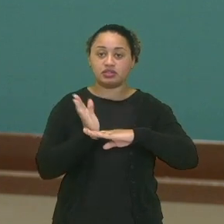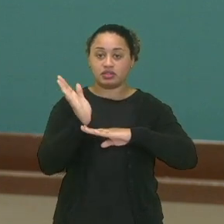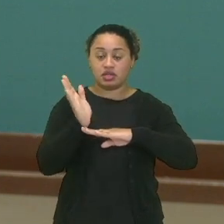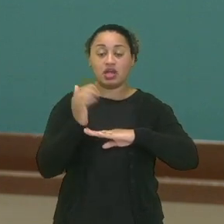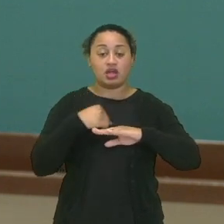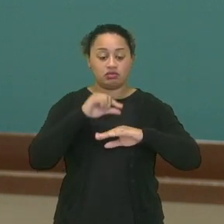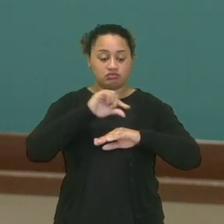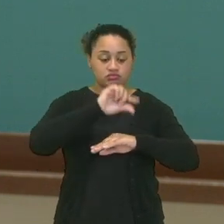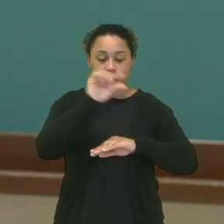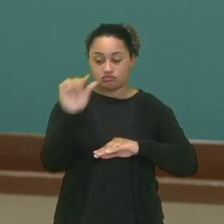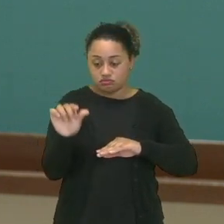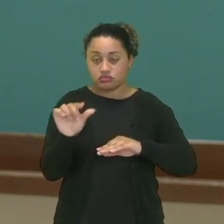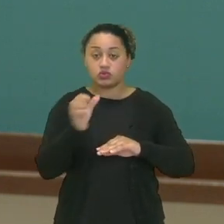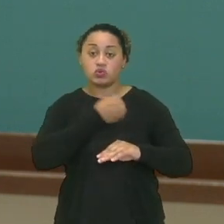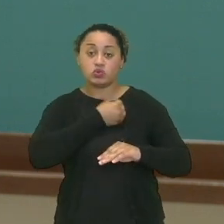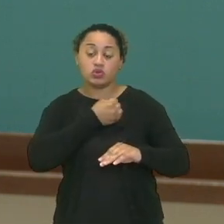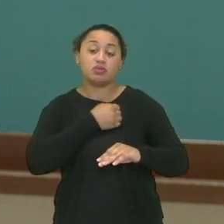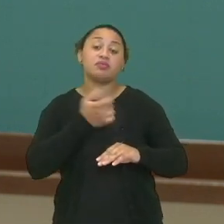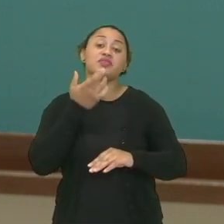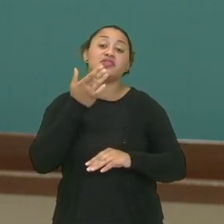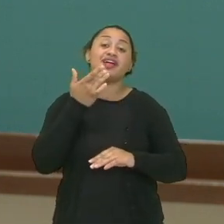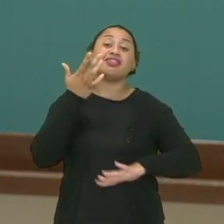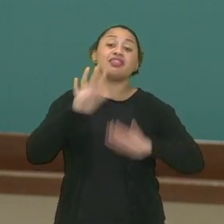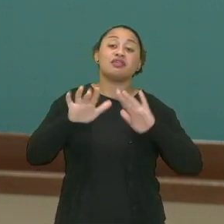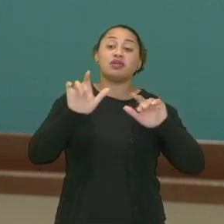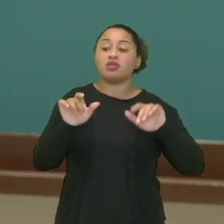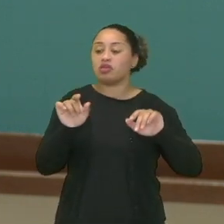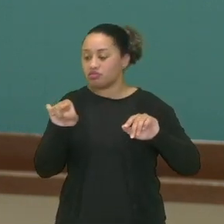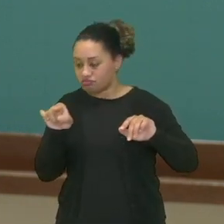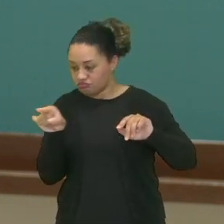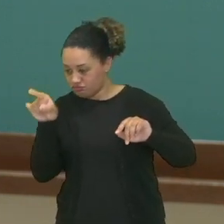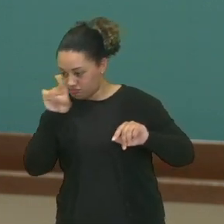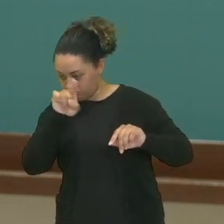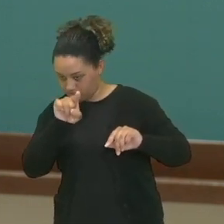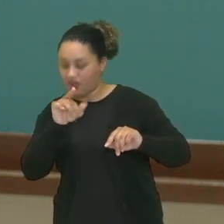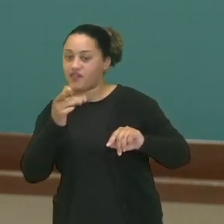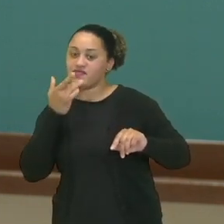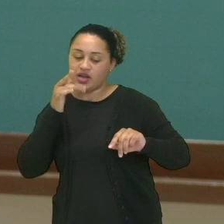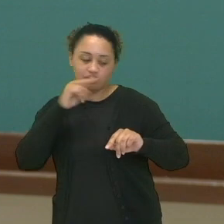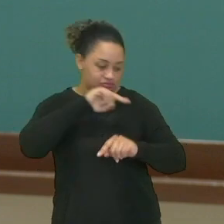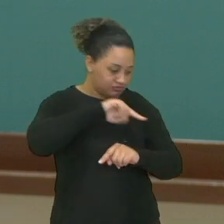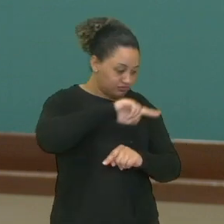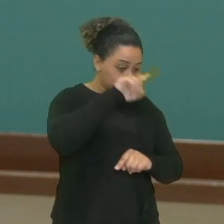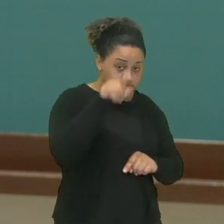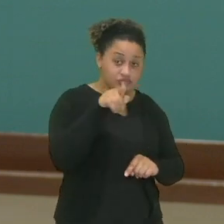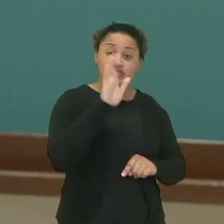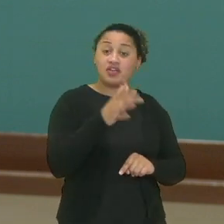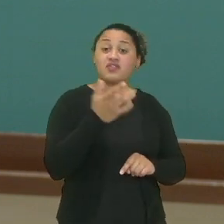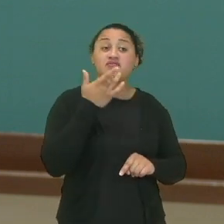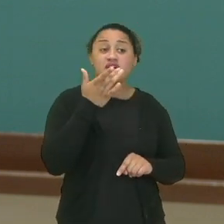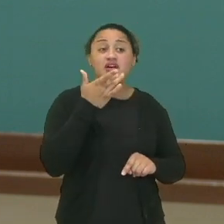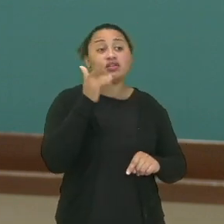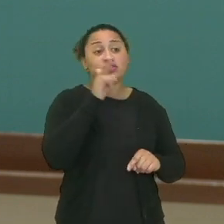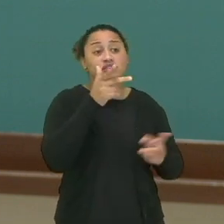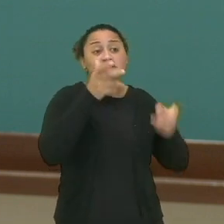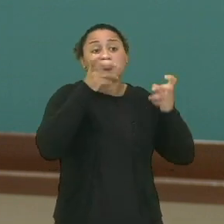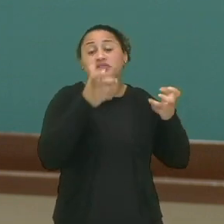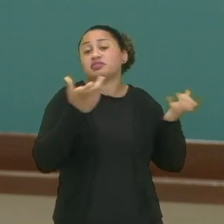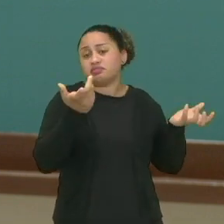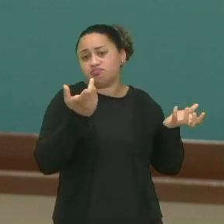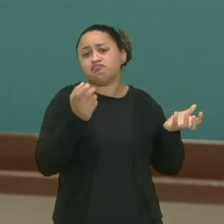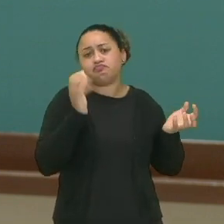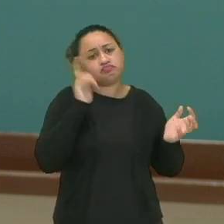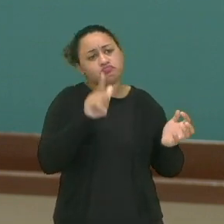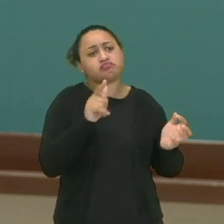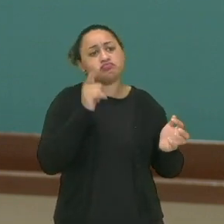facilitar nossa medição. Foi o que eu falei, depende da posição. Se você está medindo um ângulo daqui para cá, fica melhor você olhar na linha de